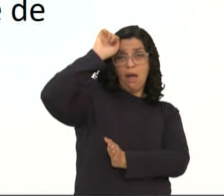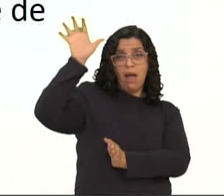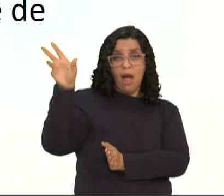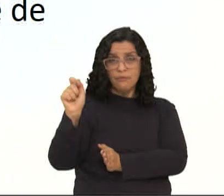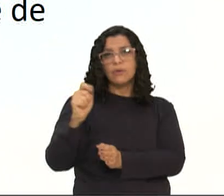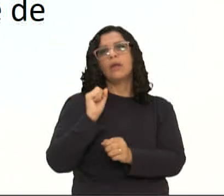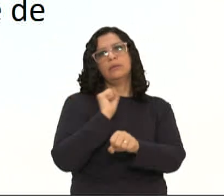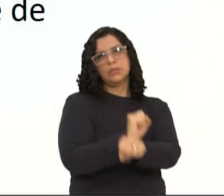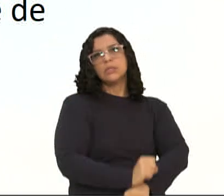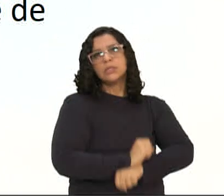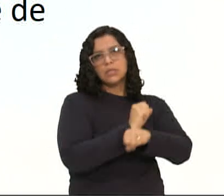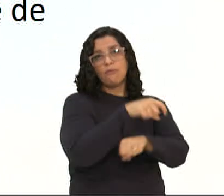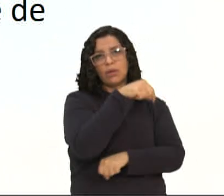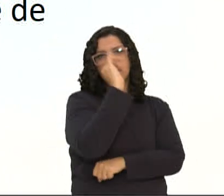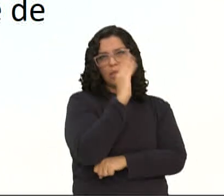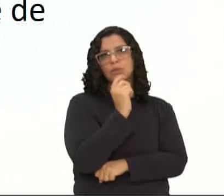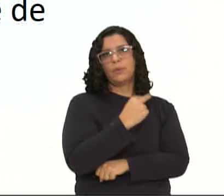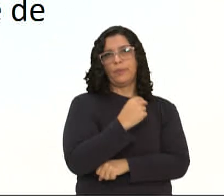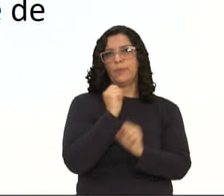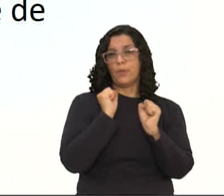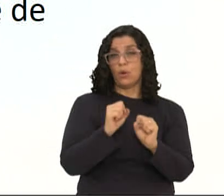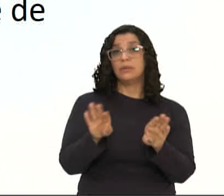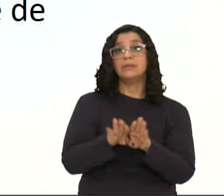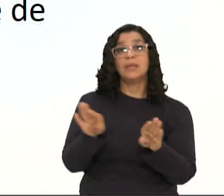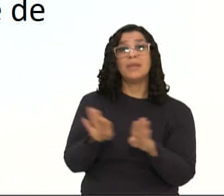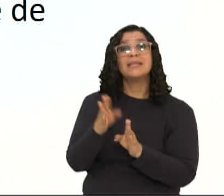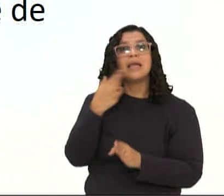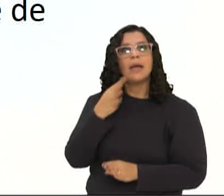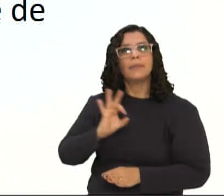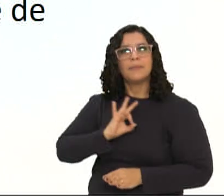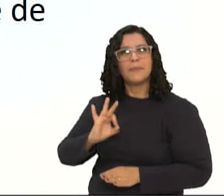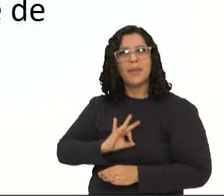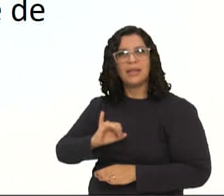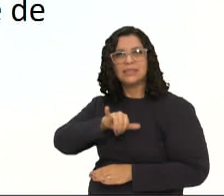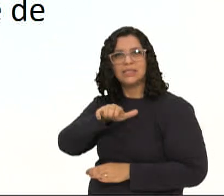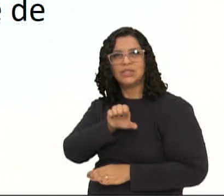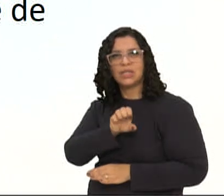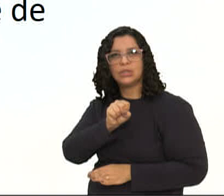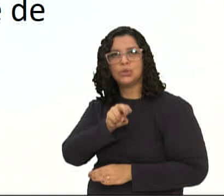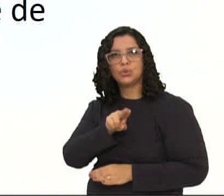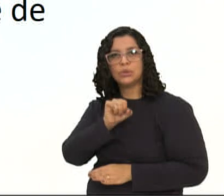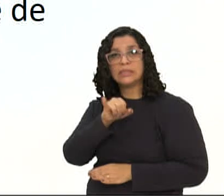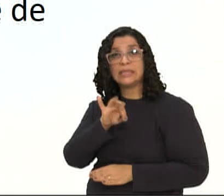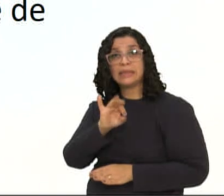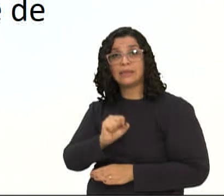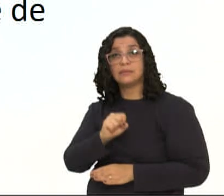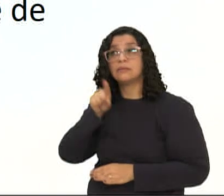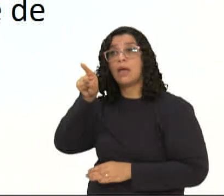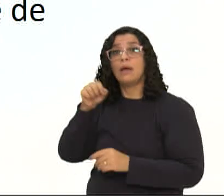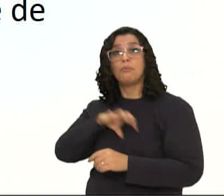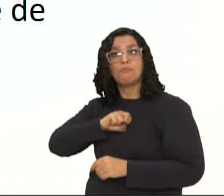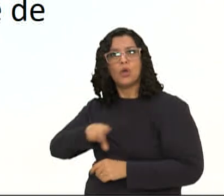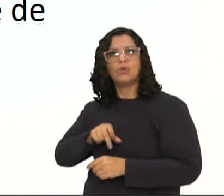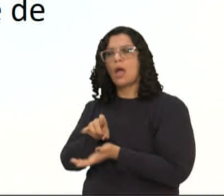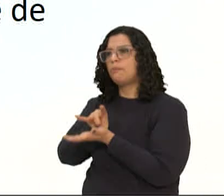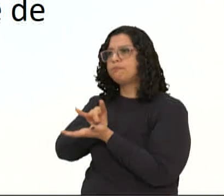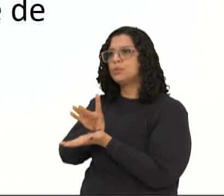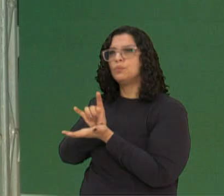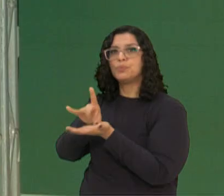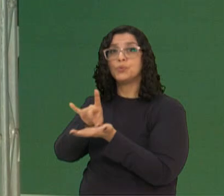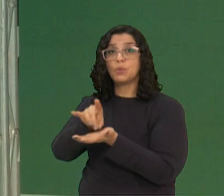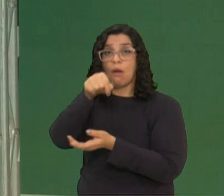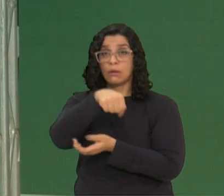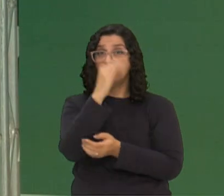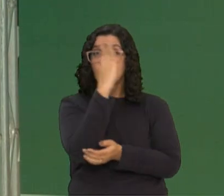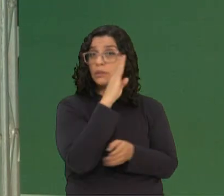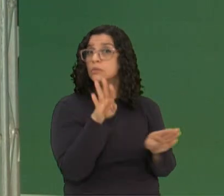vai expulsar os jesuítas de Portugal e de todas as suas colônias, o que vai gerar uma grande